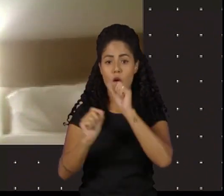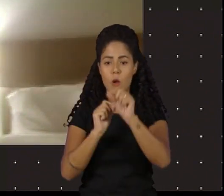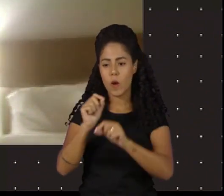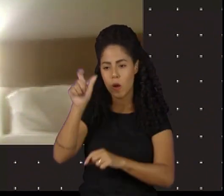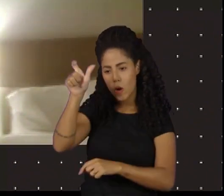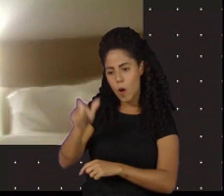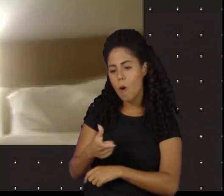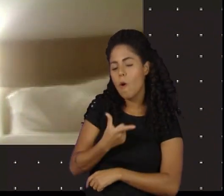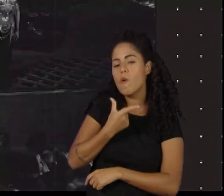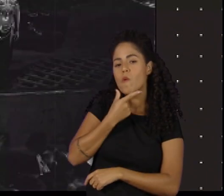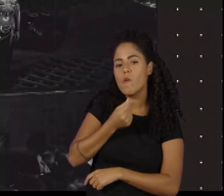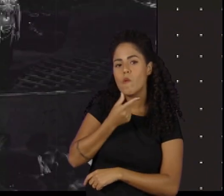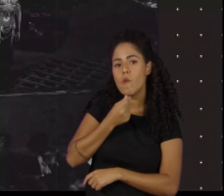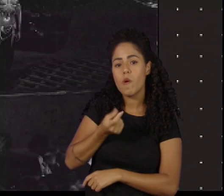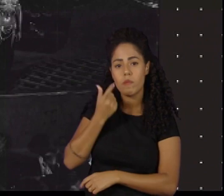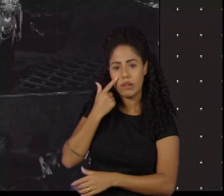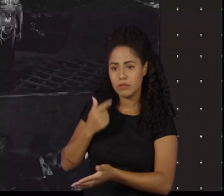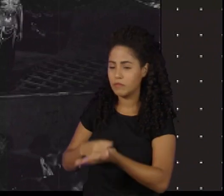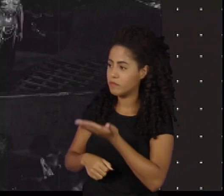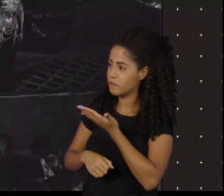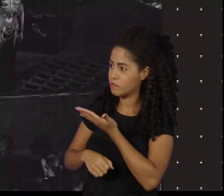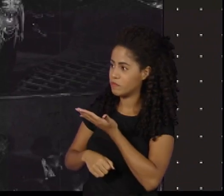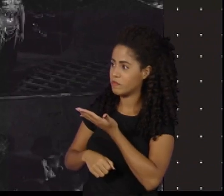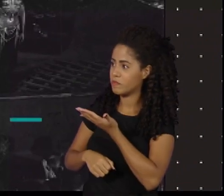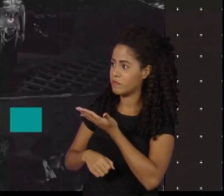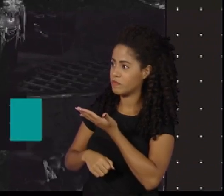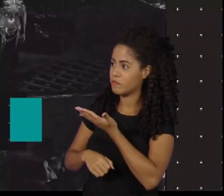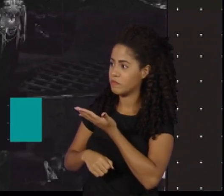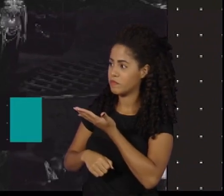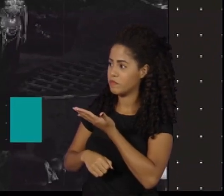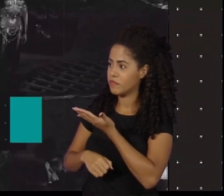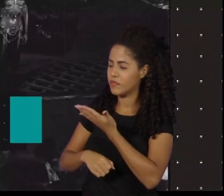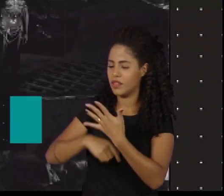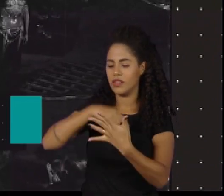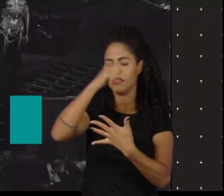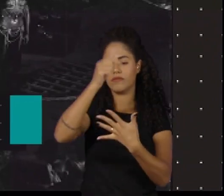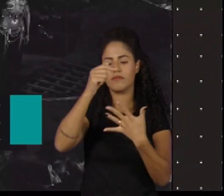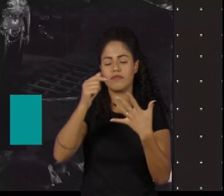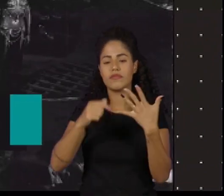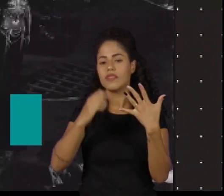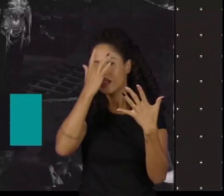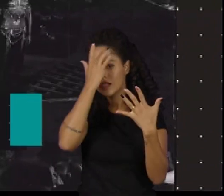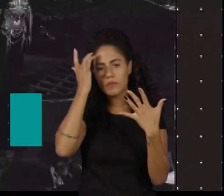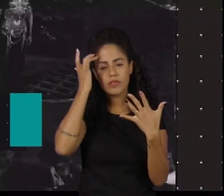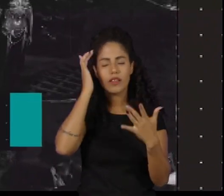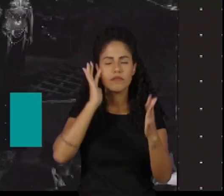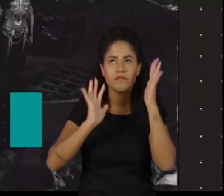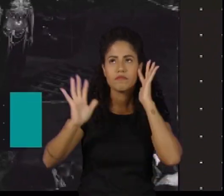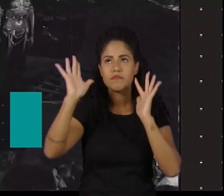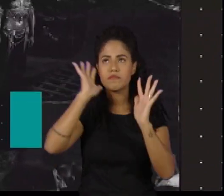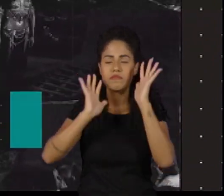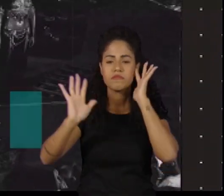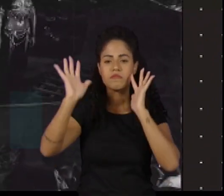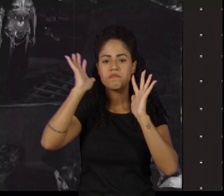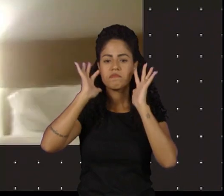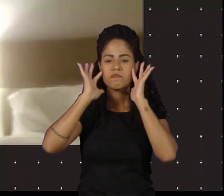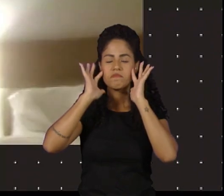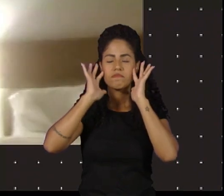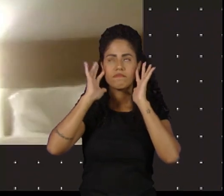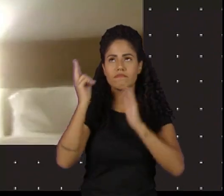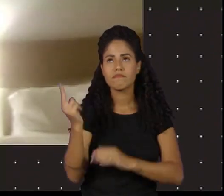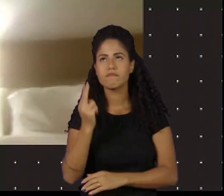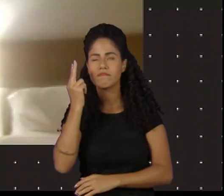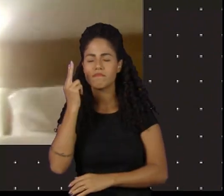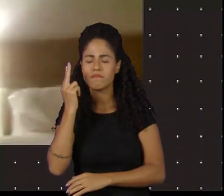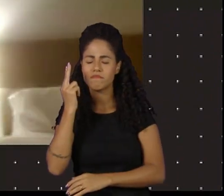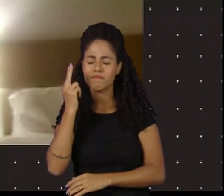la Mancha, com Paulo Outram, Bibi Ferreira, Grande Otelo. Sonhar, mas um sonho impossível.